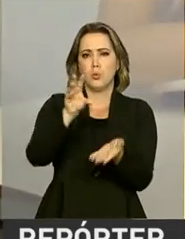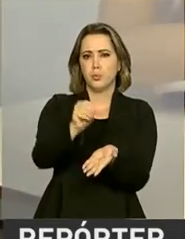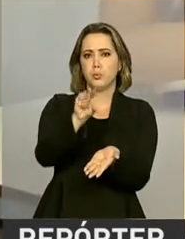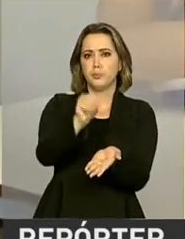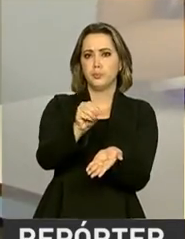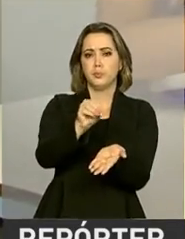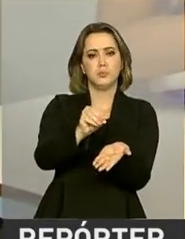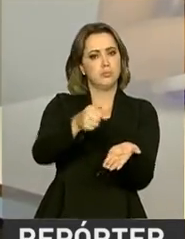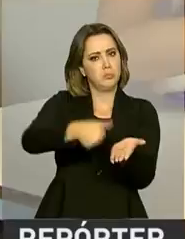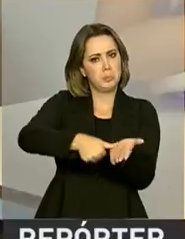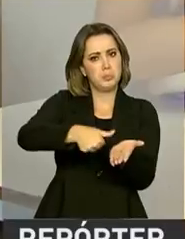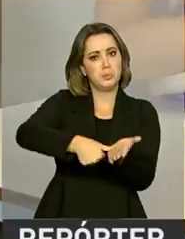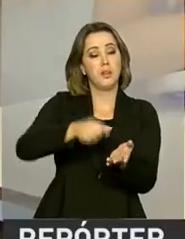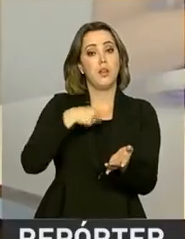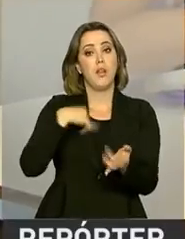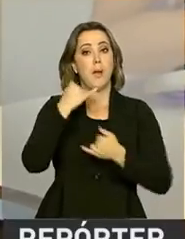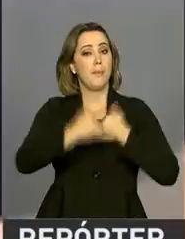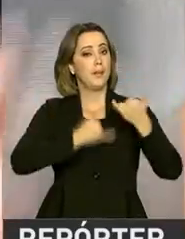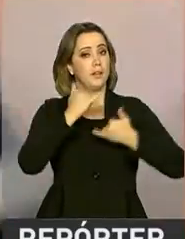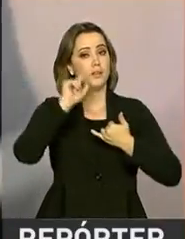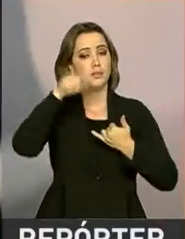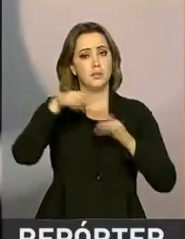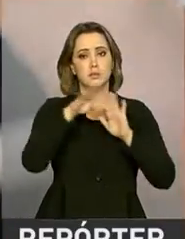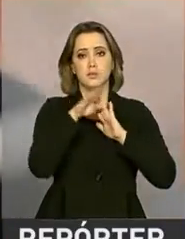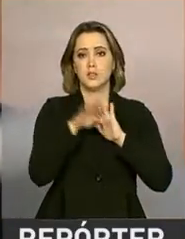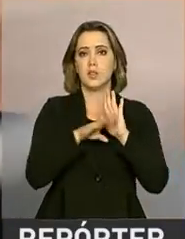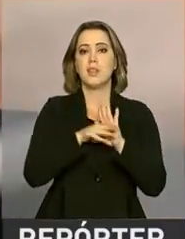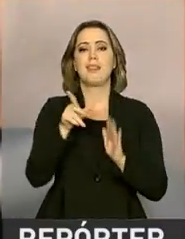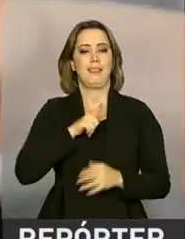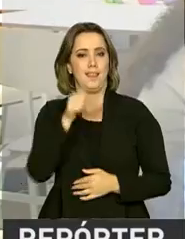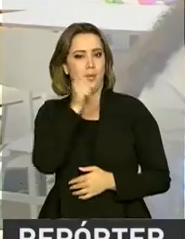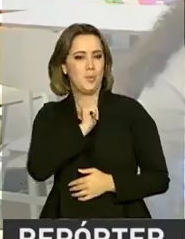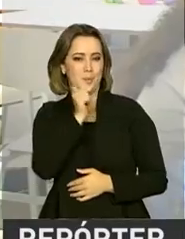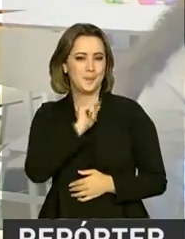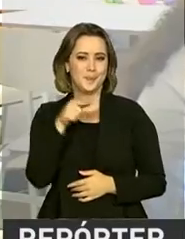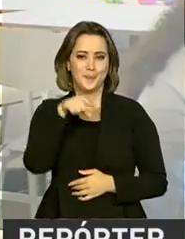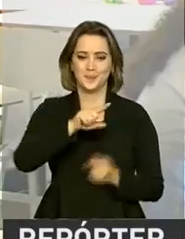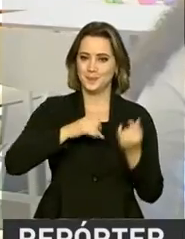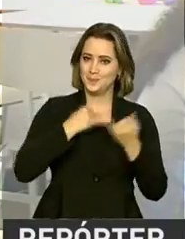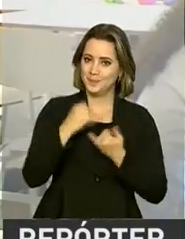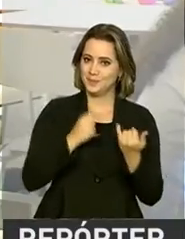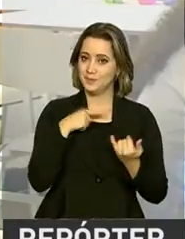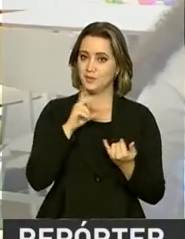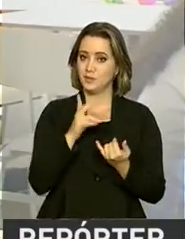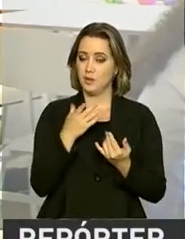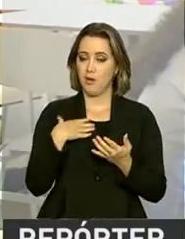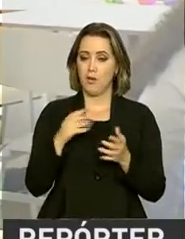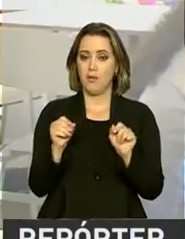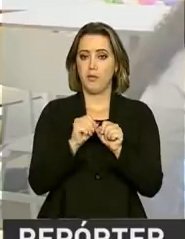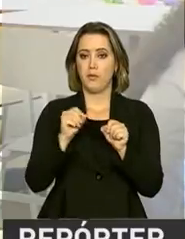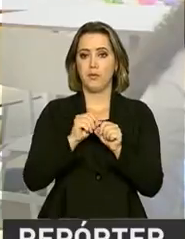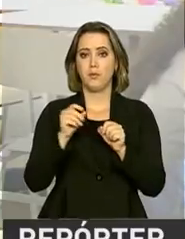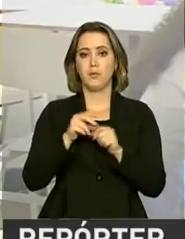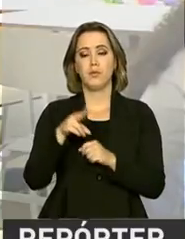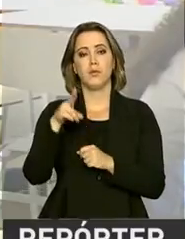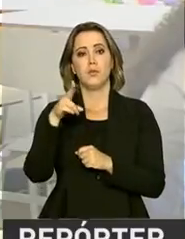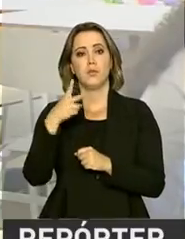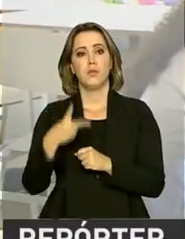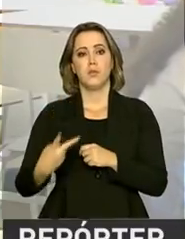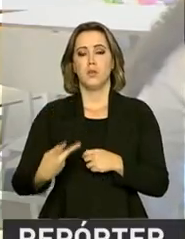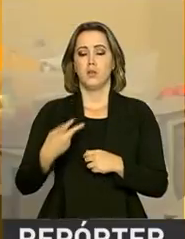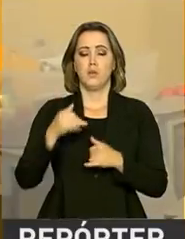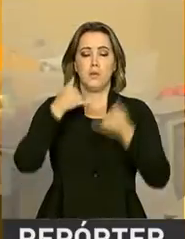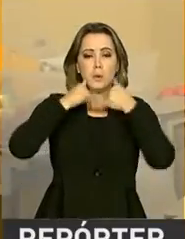momento lúdico é uma das atividades do projeto Tem Menina no Circuito, desenvolvido pelo Instituto de Física da Universidade Federal do Rio